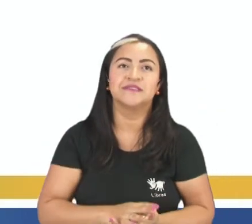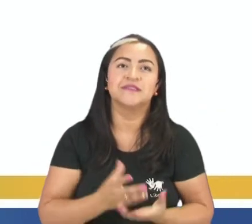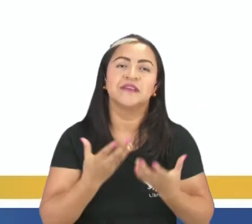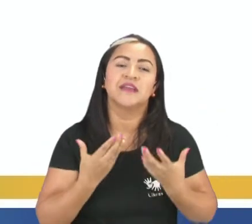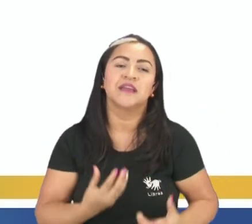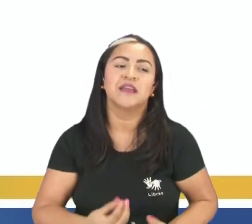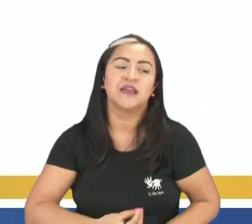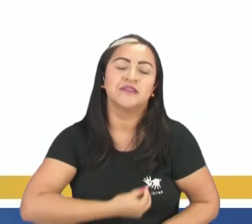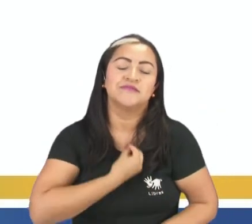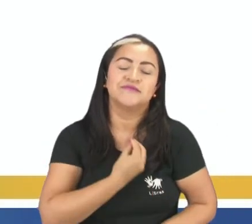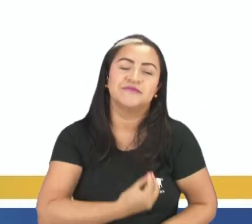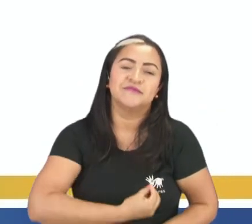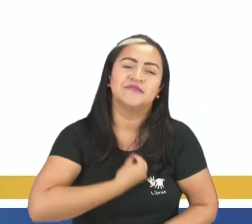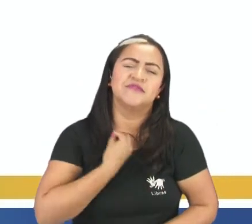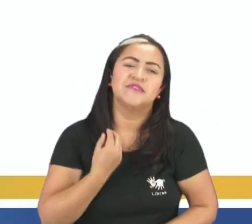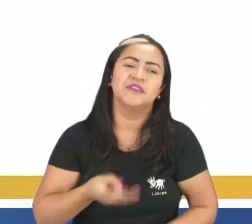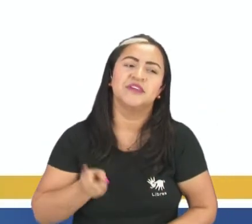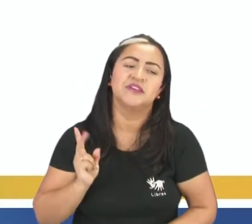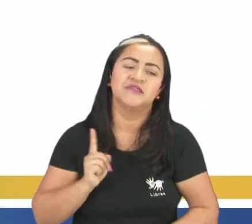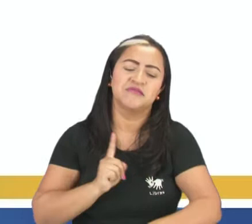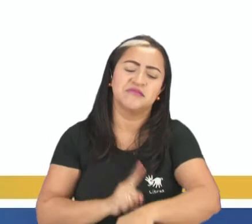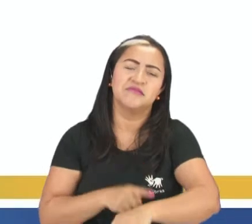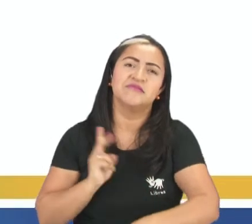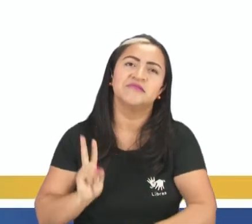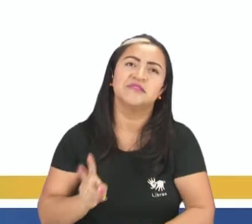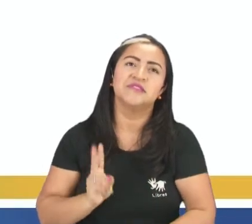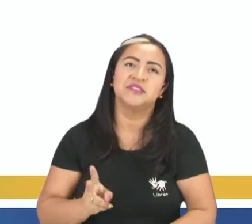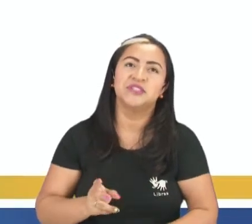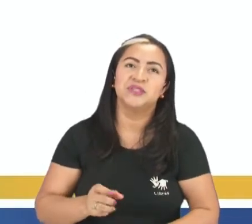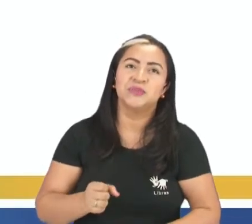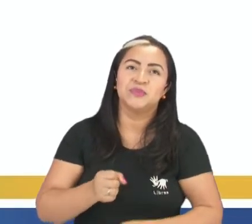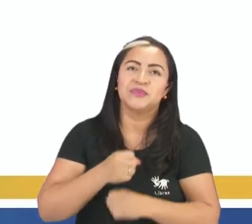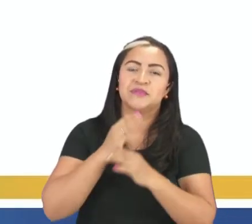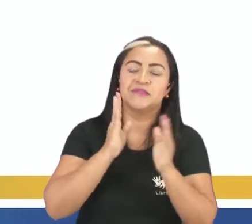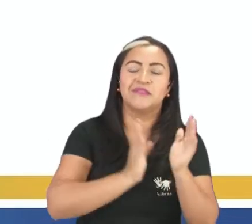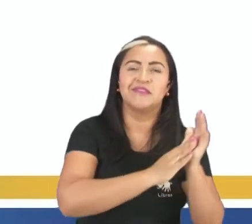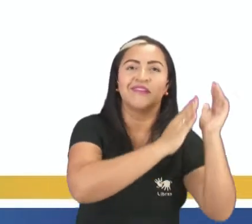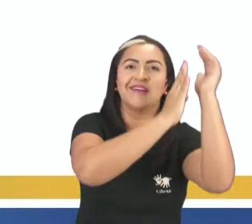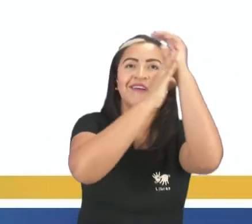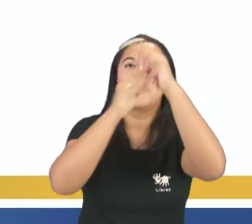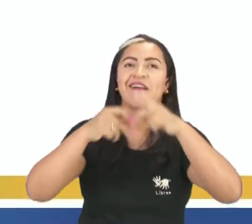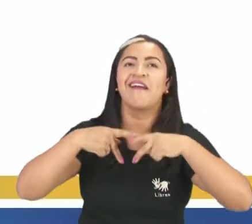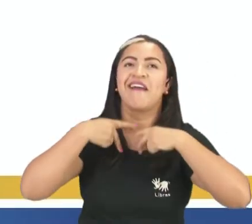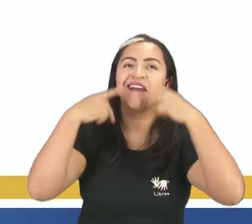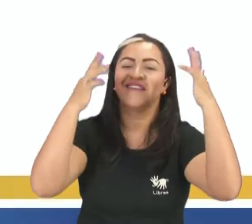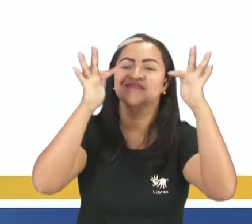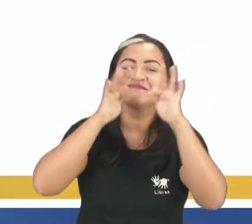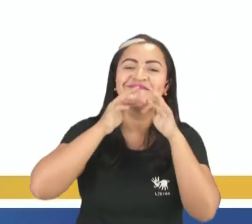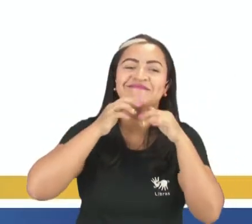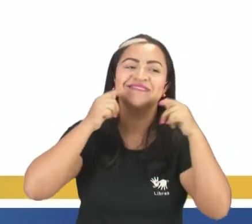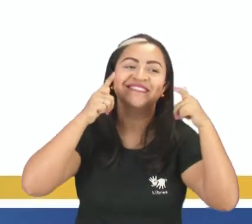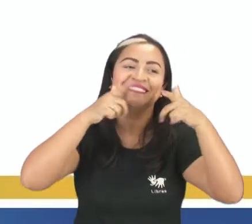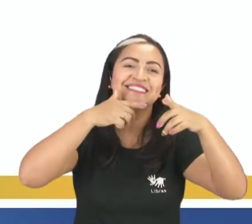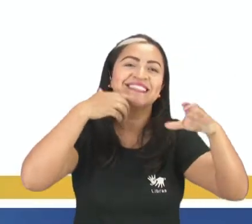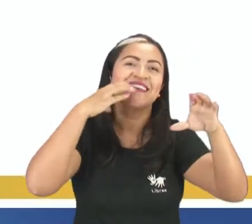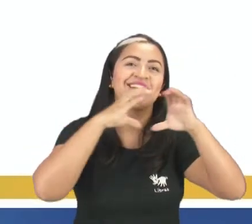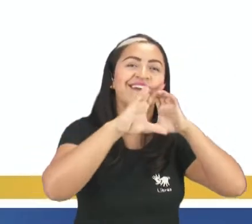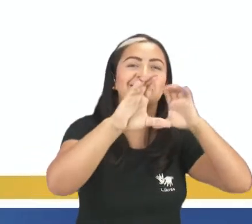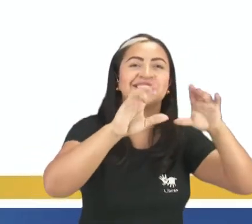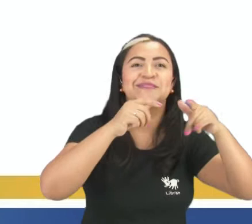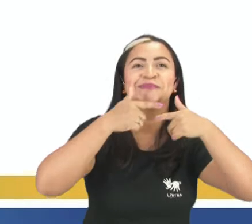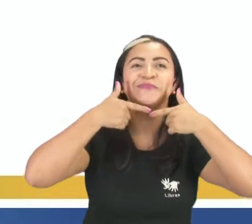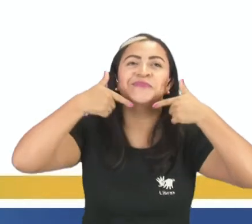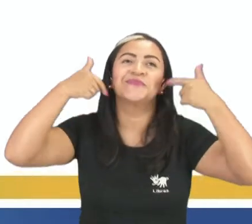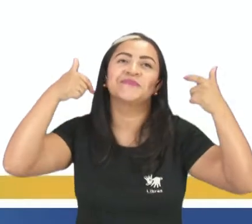vivê-lo em cada vão momento, e em seu louvor hei de espalhar meu canto, e rir meu riso e derramar meu pranto,